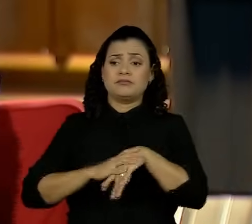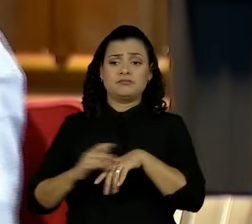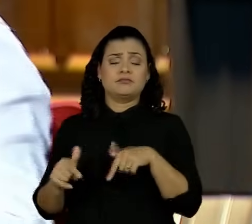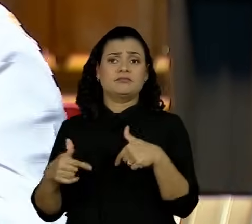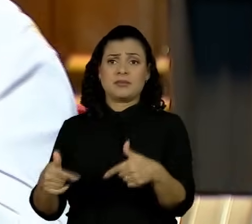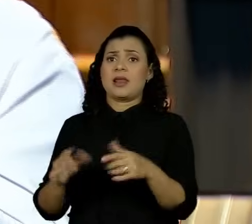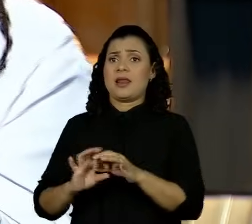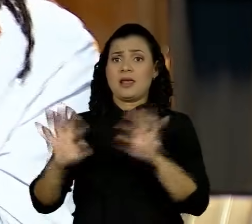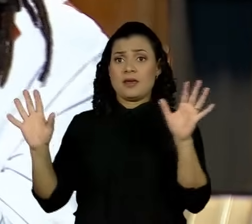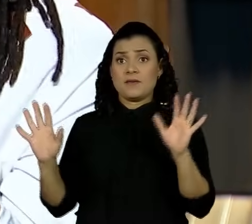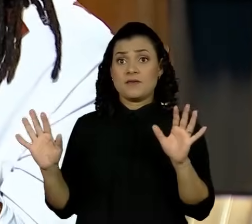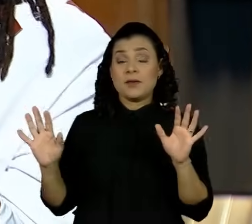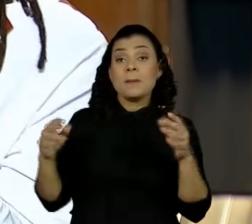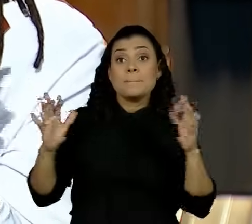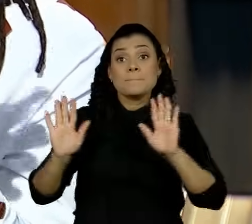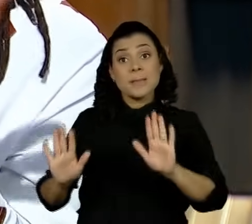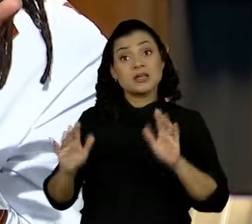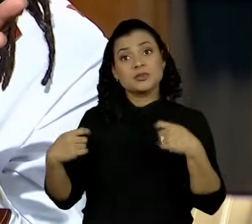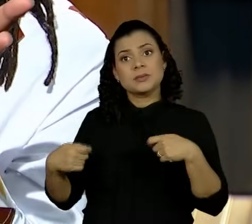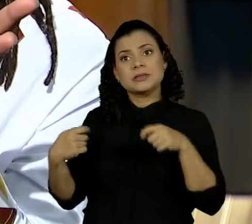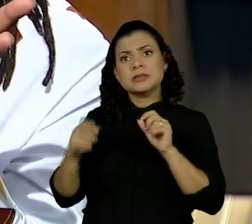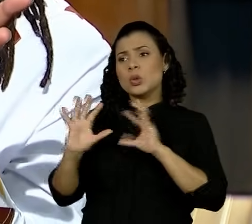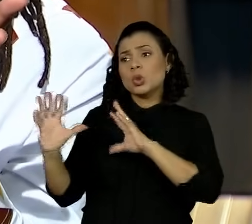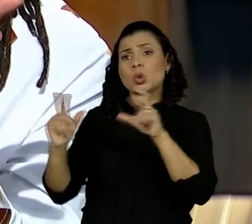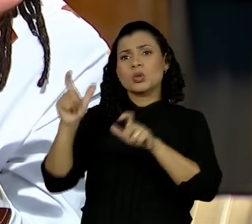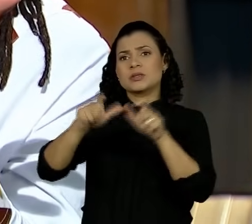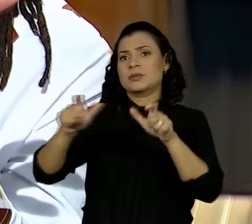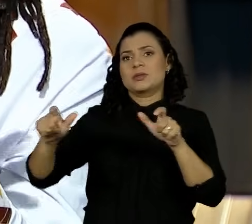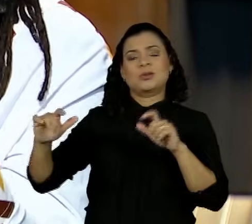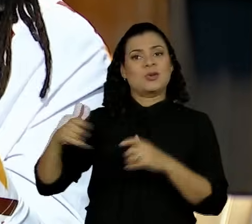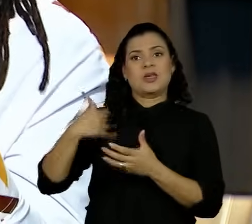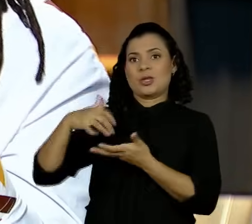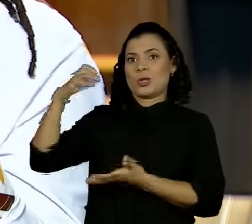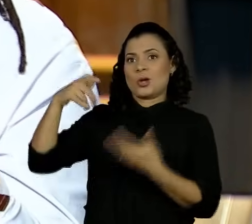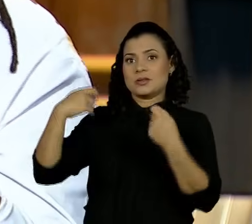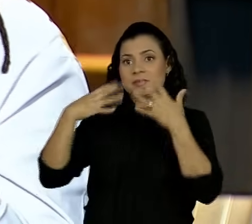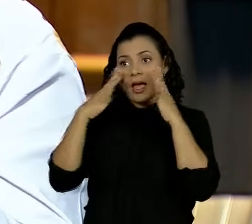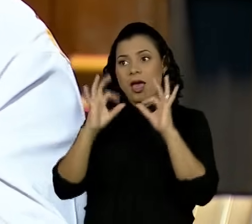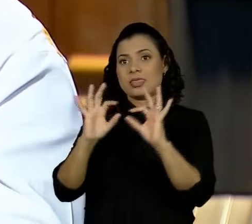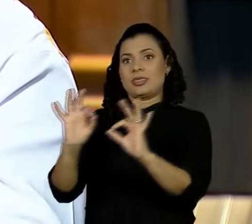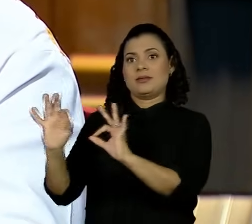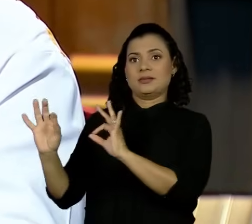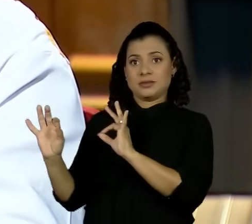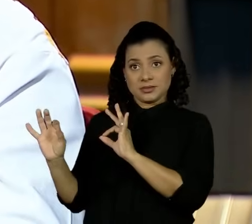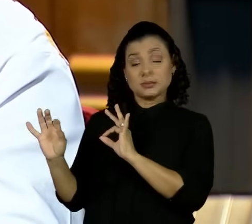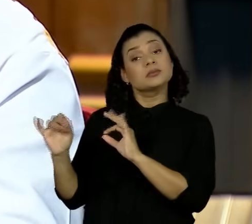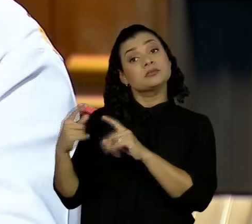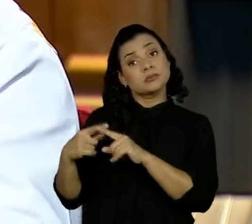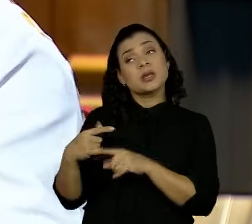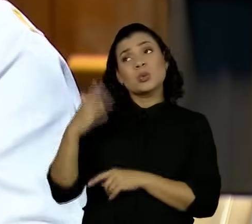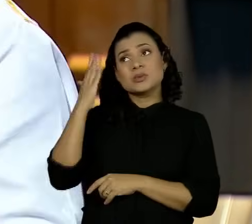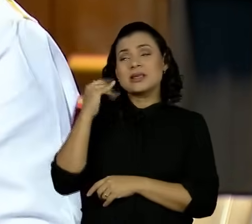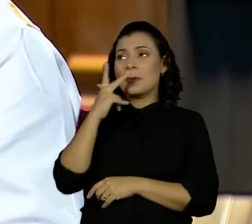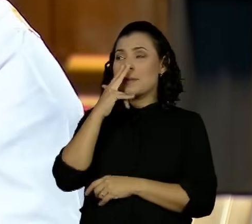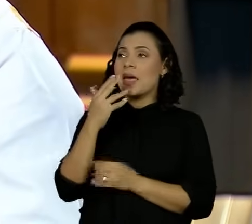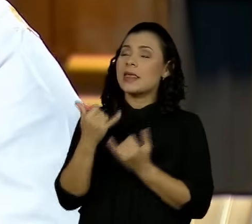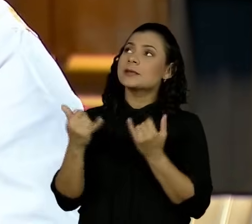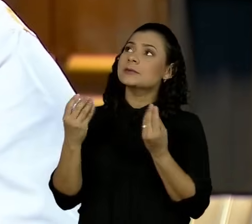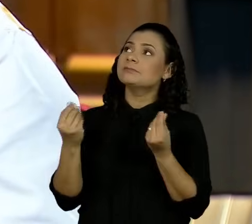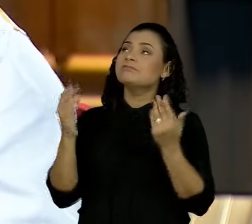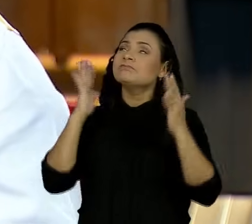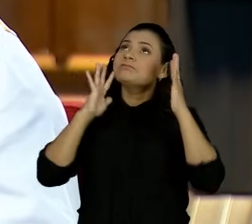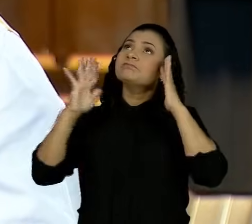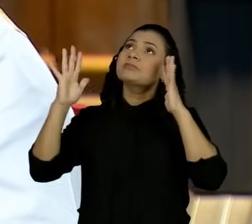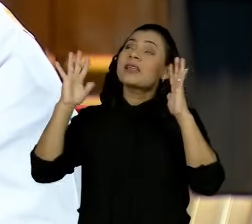gente precisa olhar para todas as pessoas idosas. Eu sei que é algo que pode parecer meio utópico, mas se eu